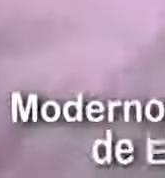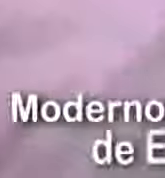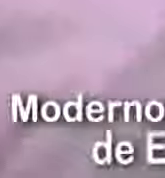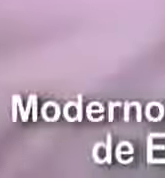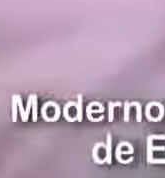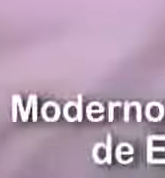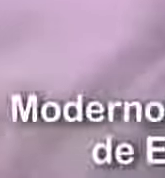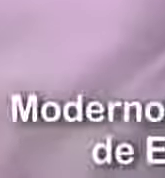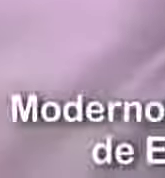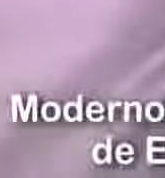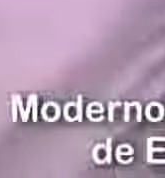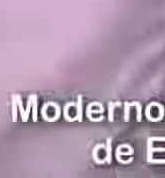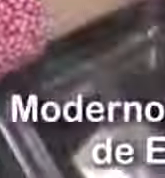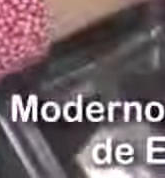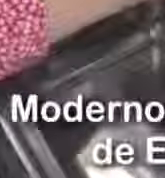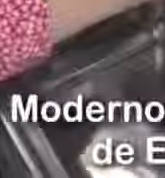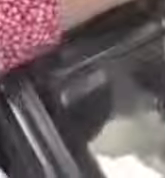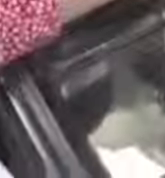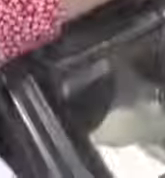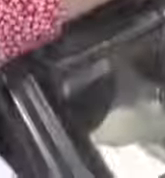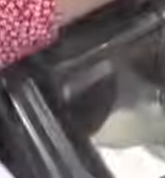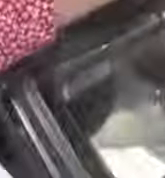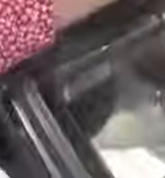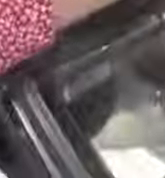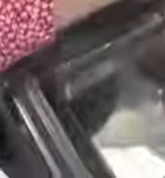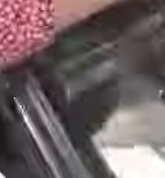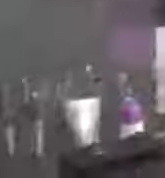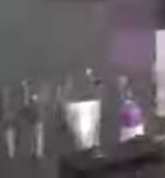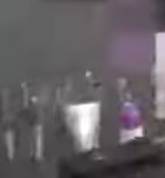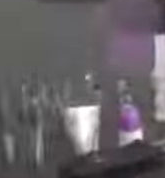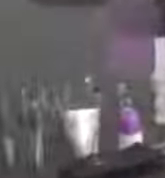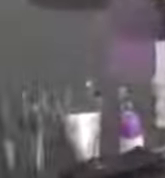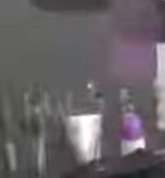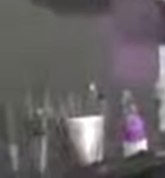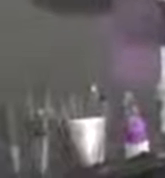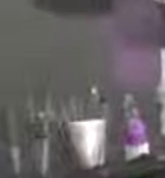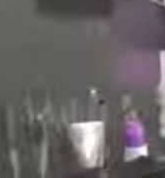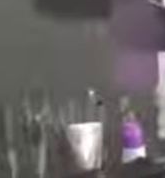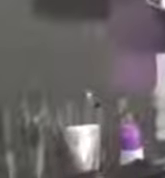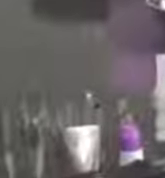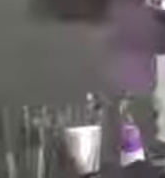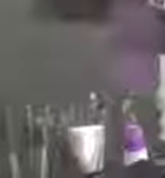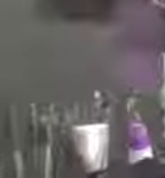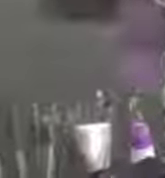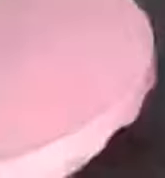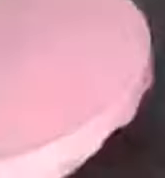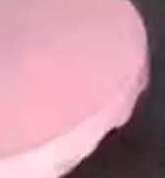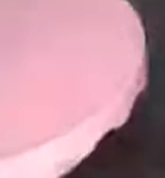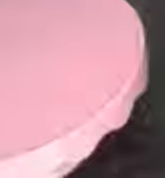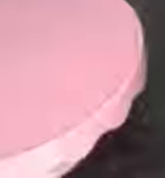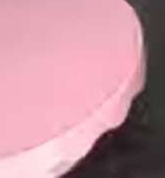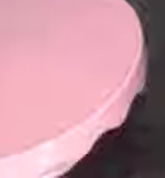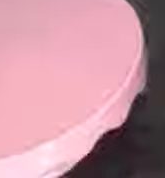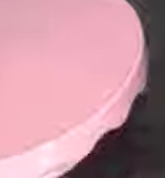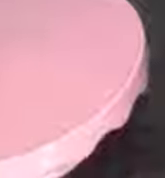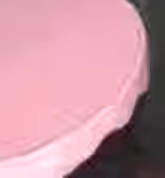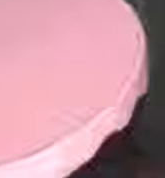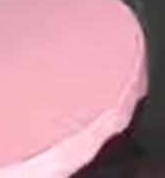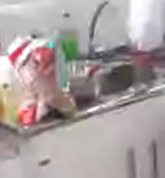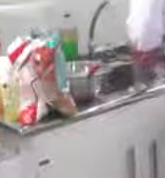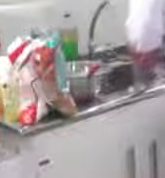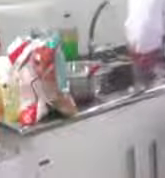métodos de ensino em culinária. Liga pra gente ou faça-nos uma visita. Rua das Porteiras, número 41, no prédio da